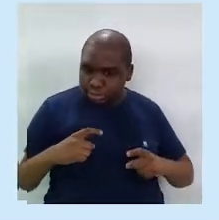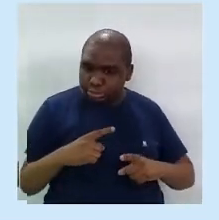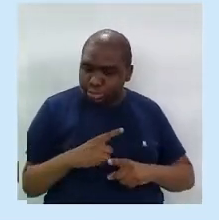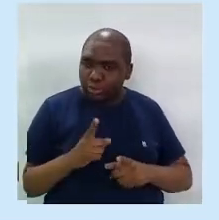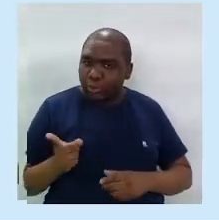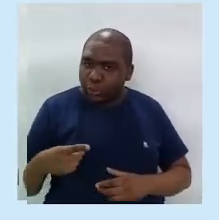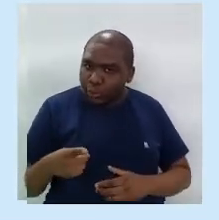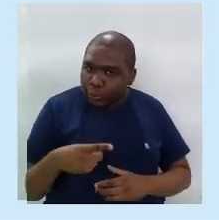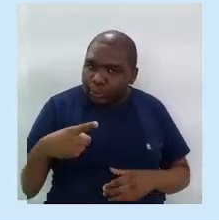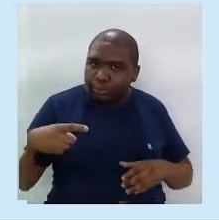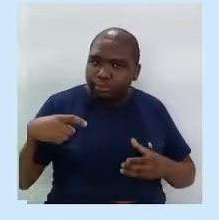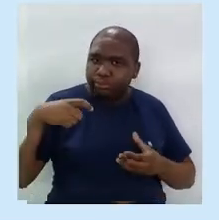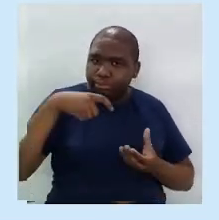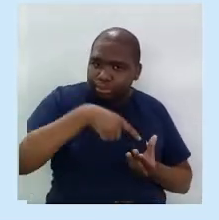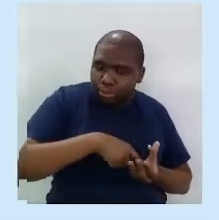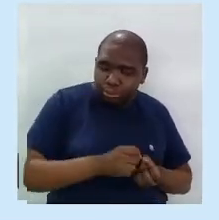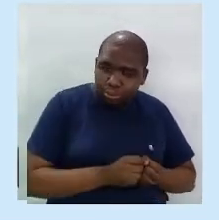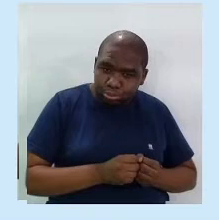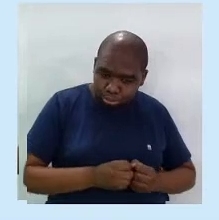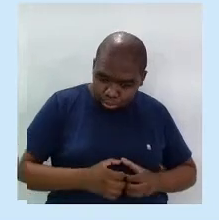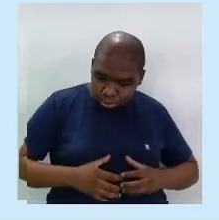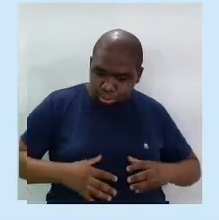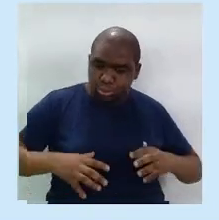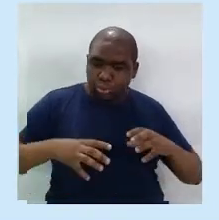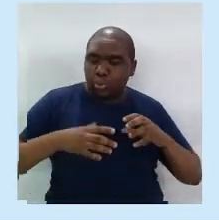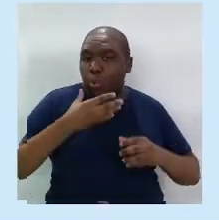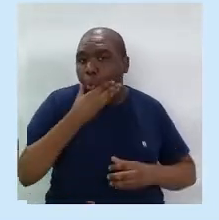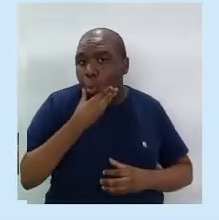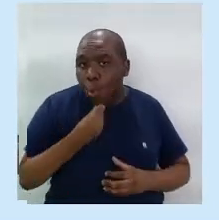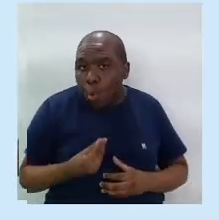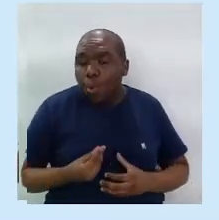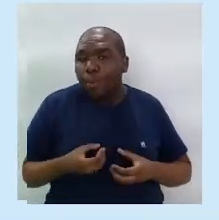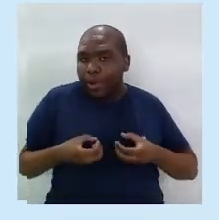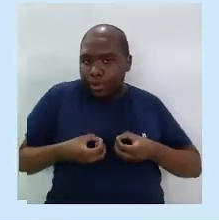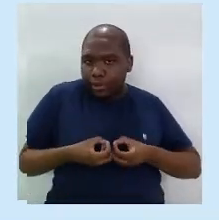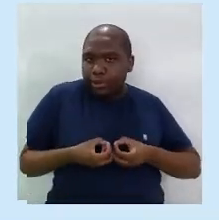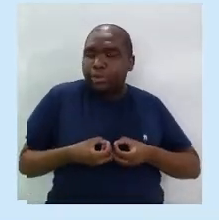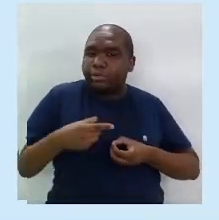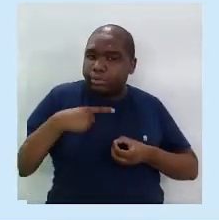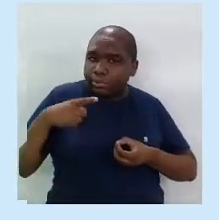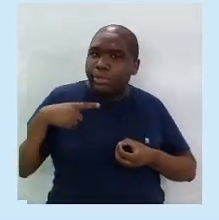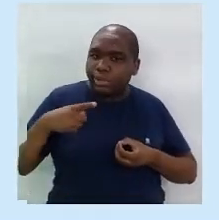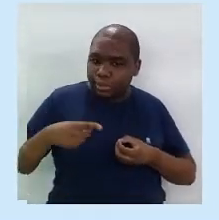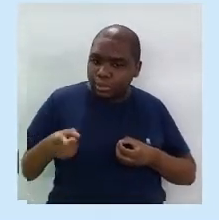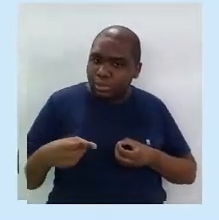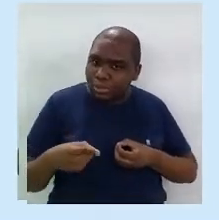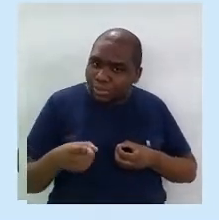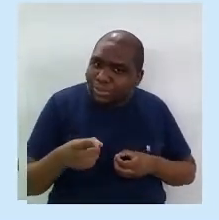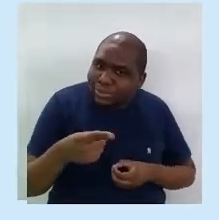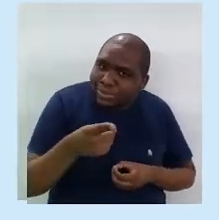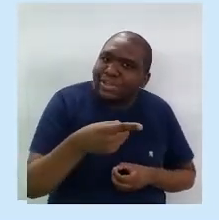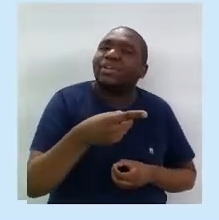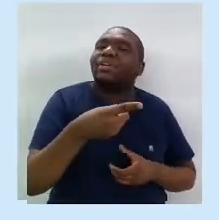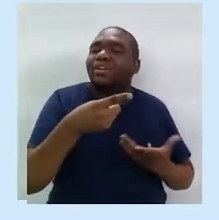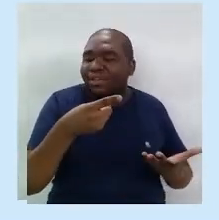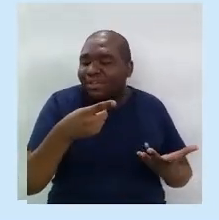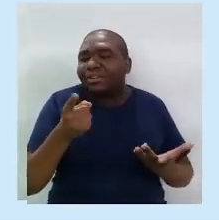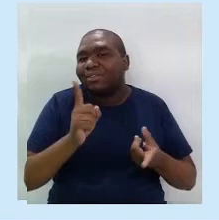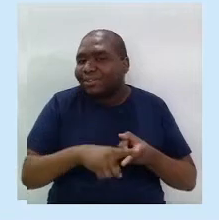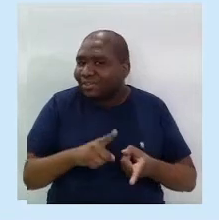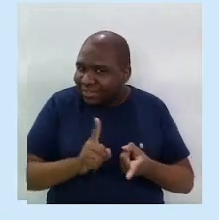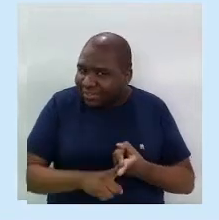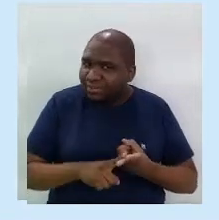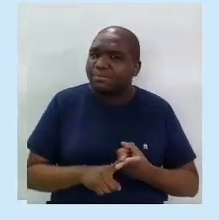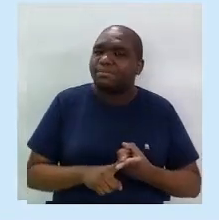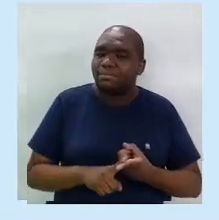Quando se fala de célula germinativa, eu estou falando ali do homem, do testículo, que vai produzir o espermatozoide, a